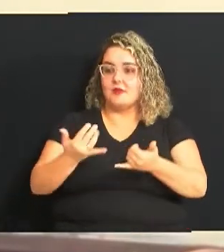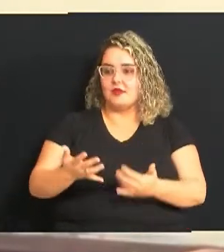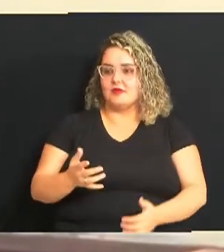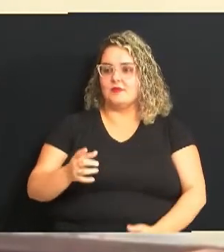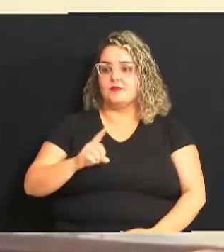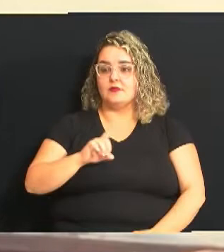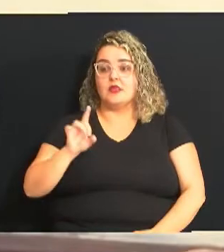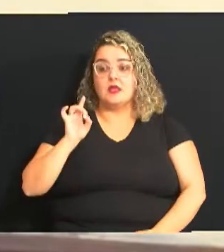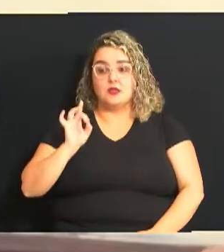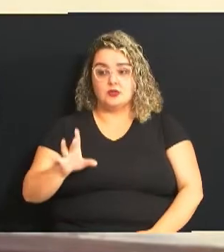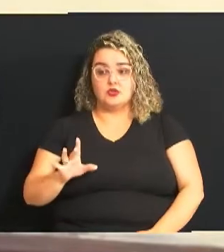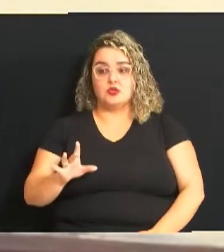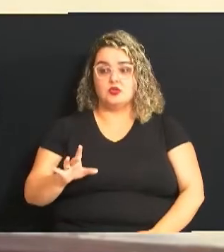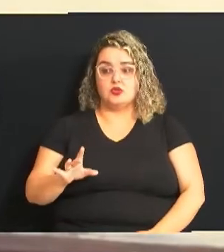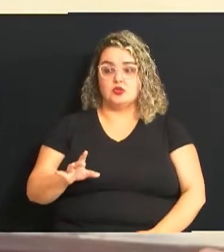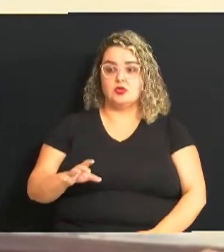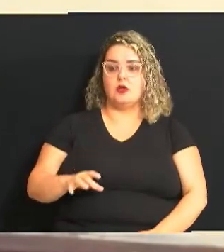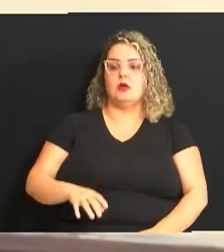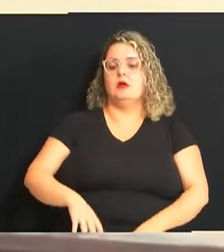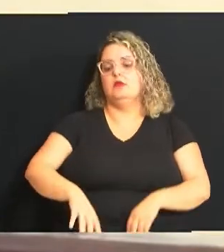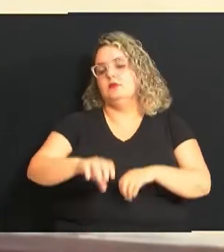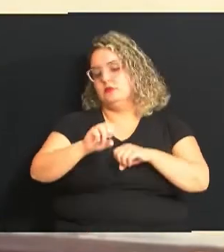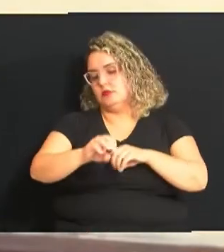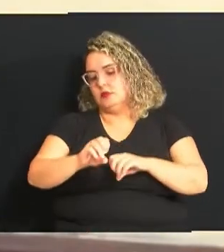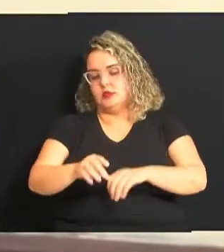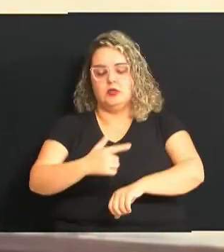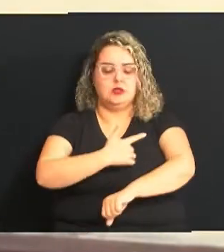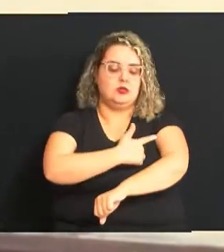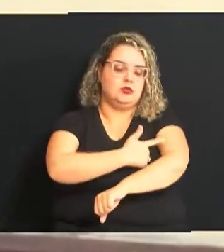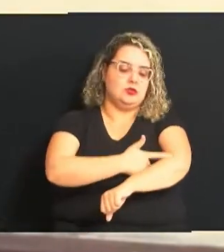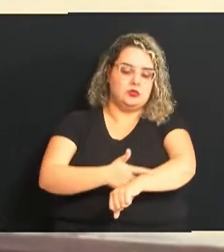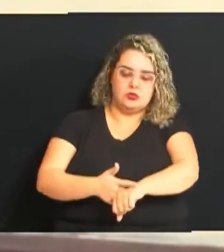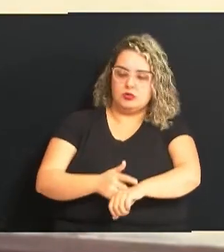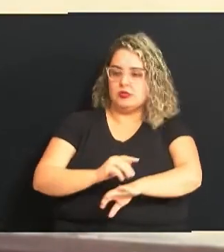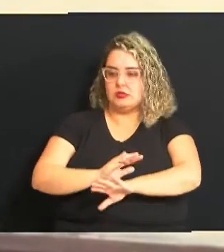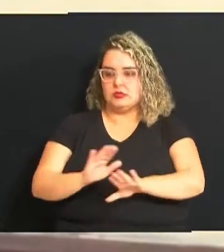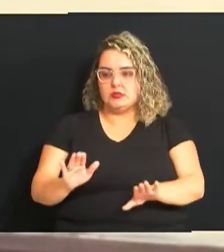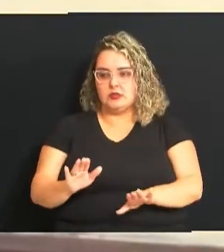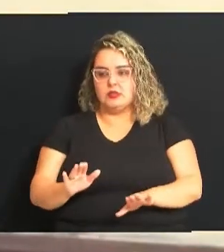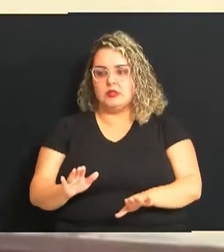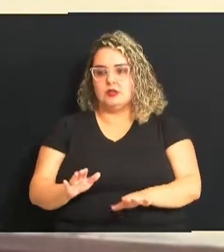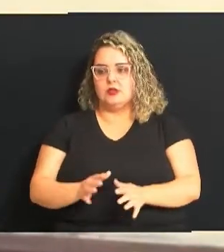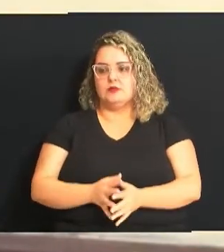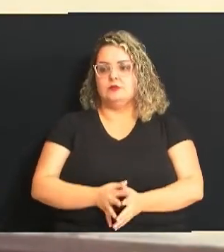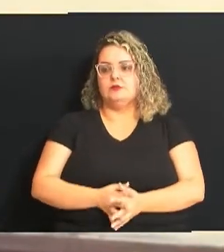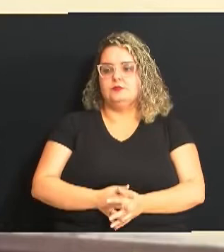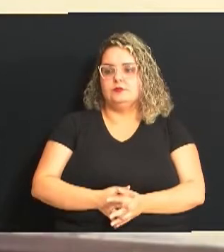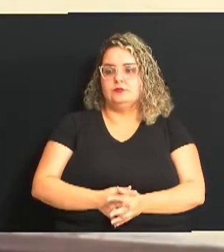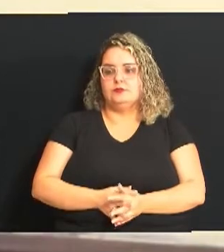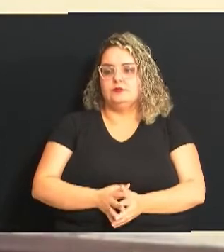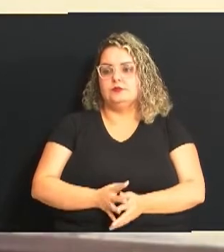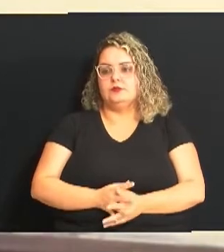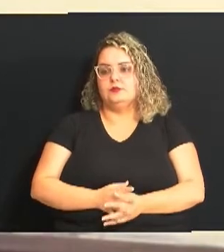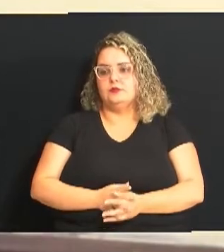só pela parte educacional, não somente pela parte